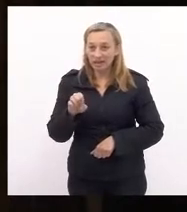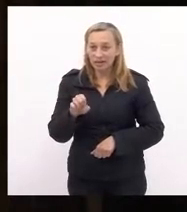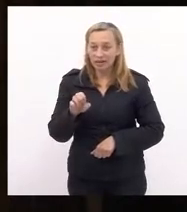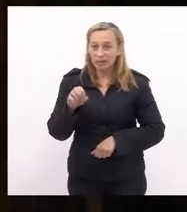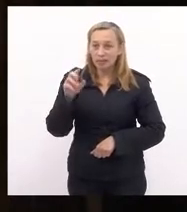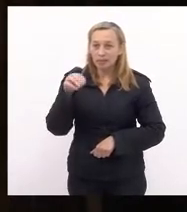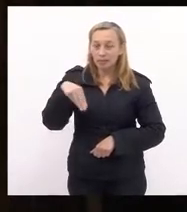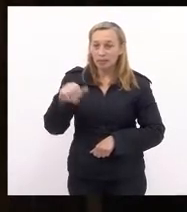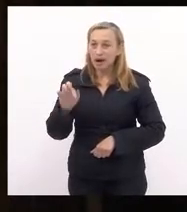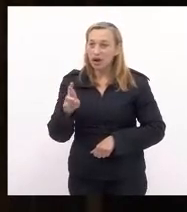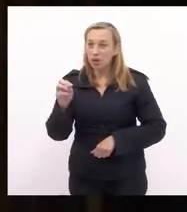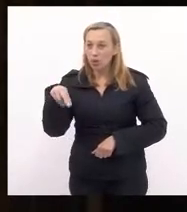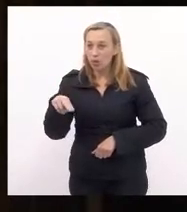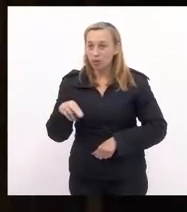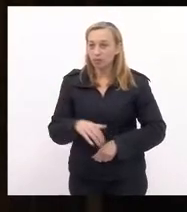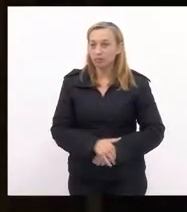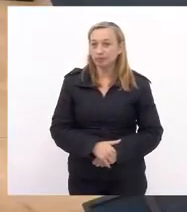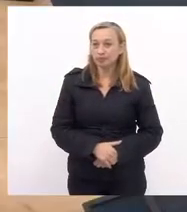Maron.